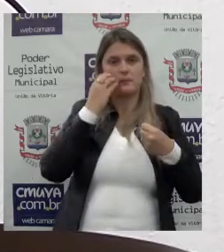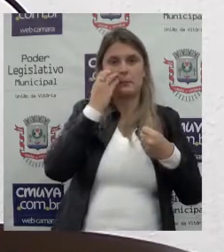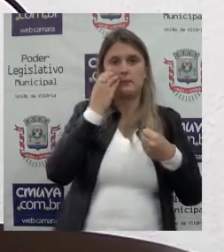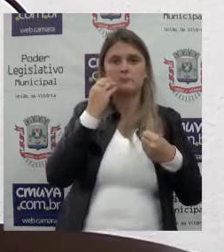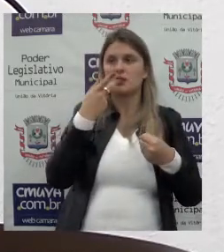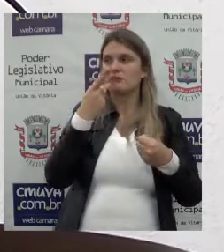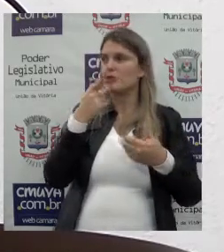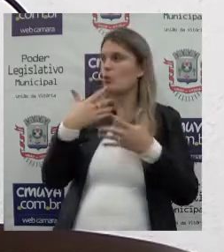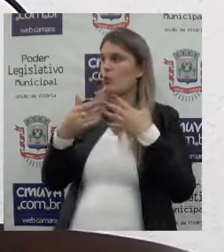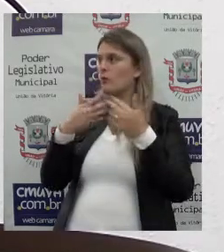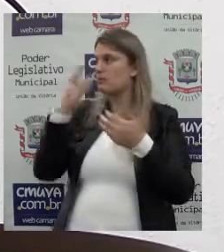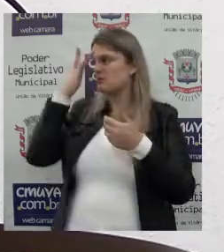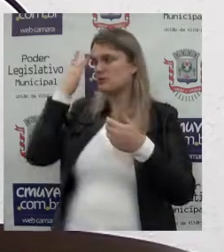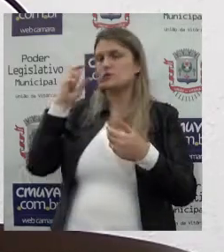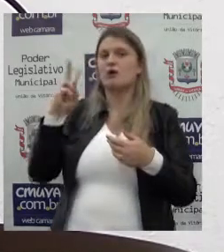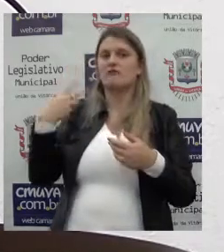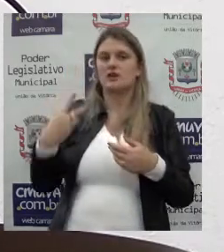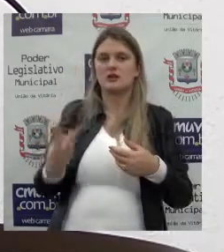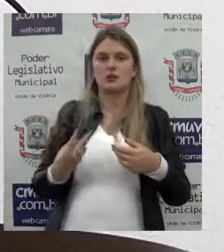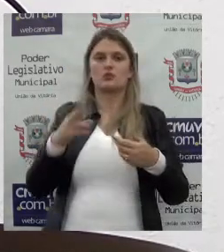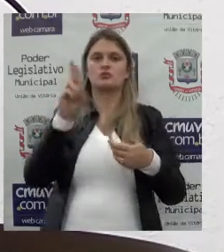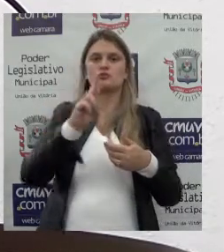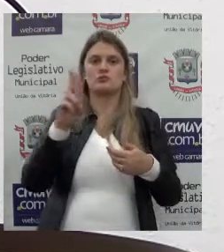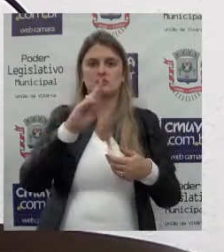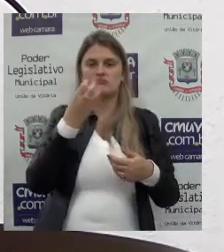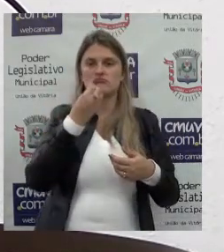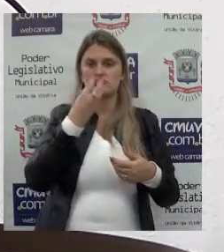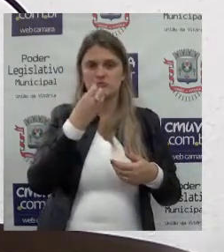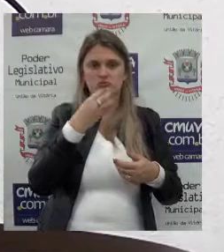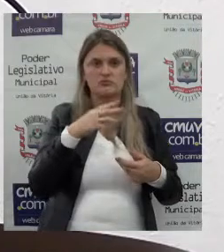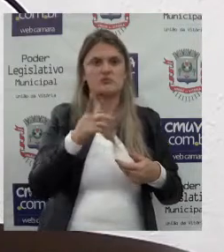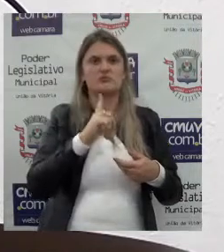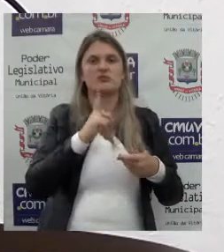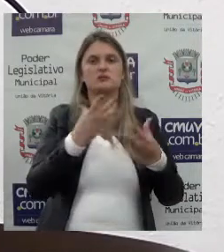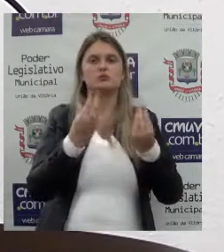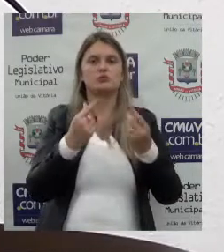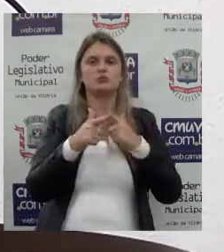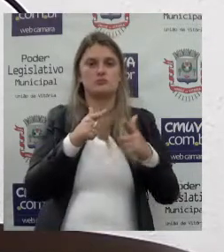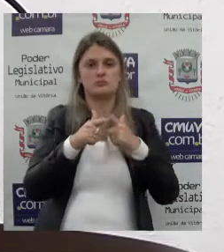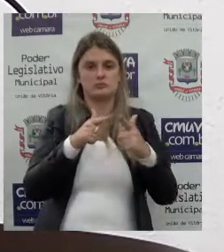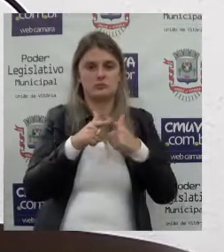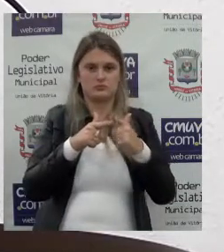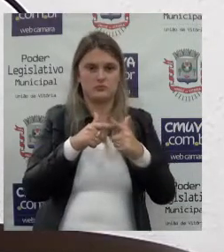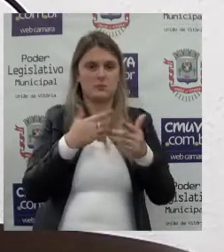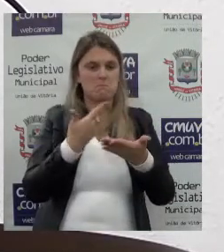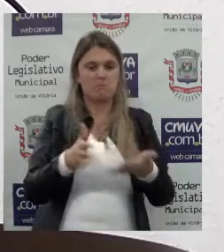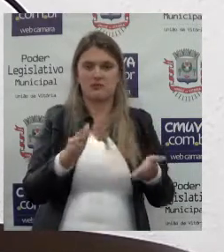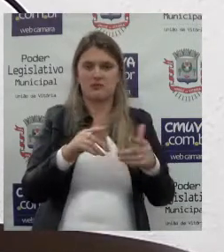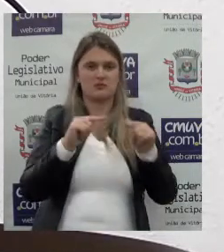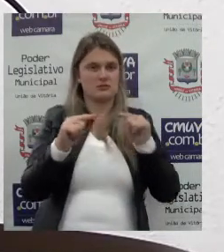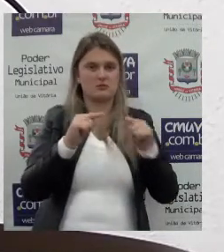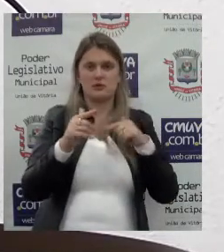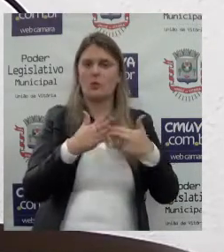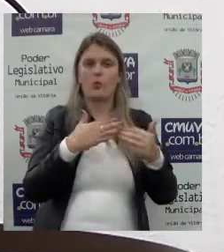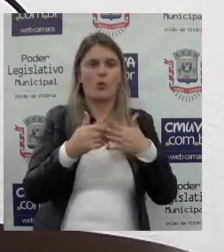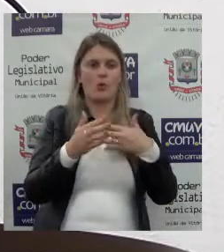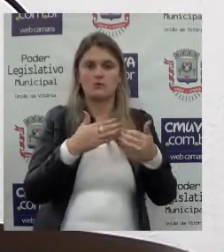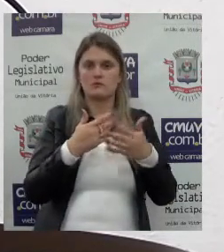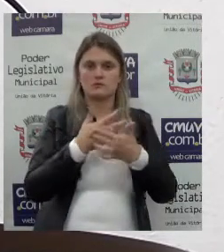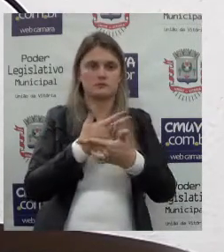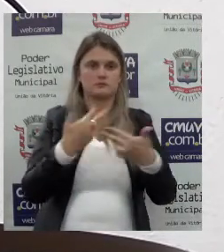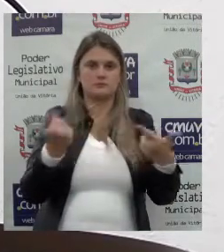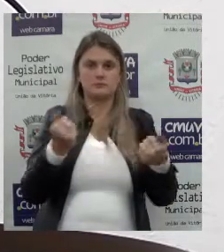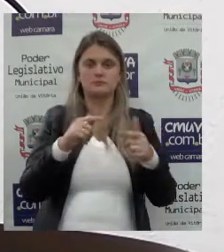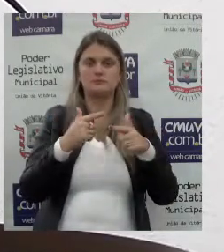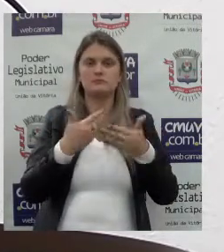No poder público. Qualquer de nós, inclusive o vereador, e contra a lei por usar bom senso ou ajudar alguém, vai ter problema sério. Perde a